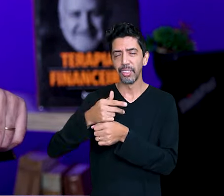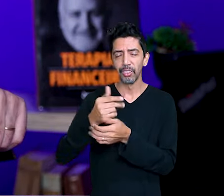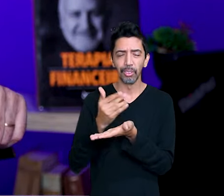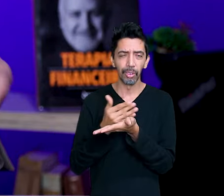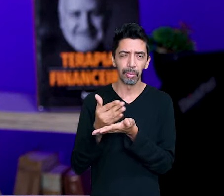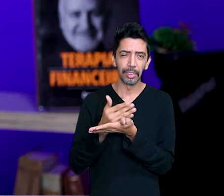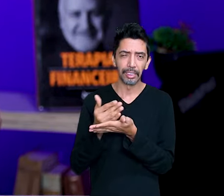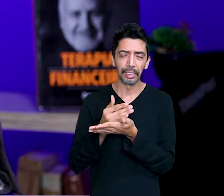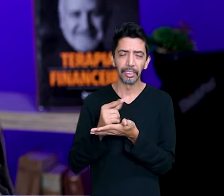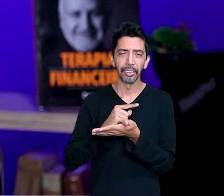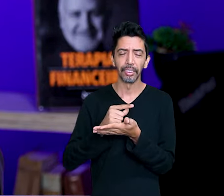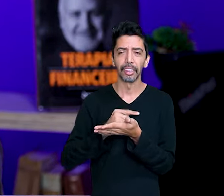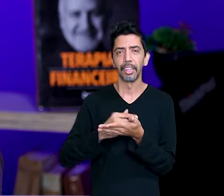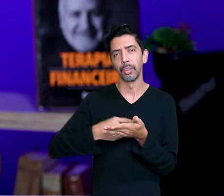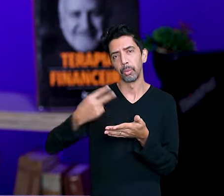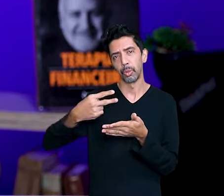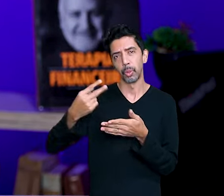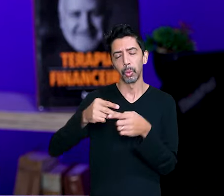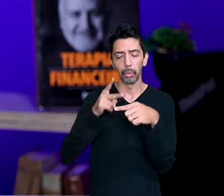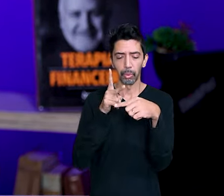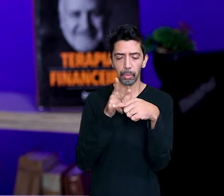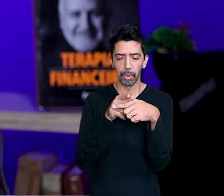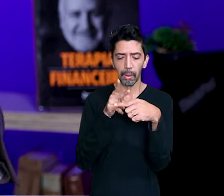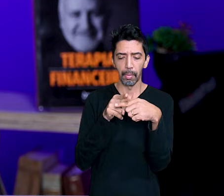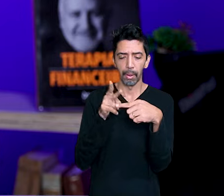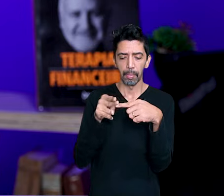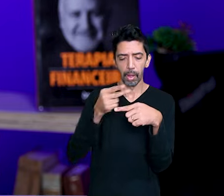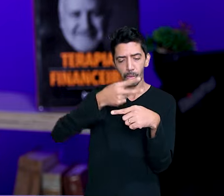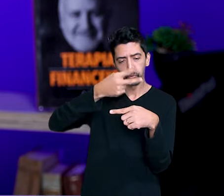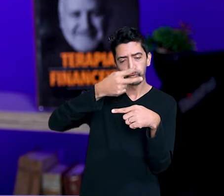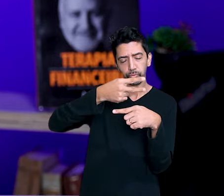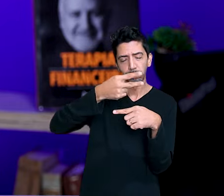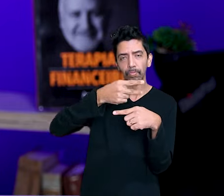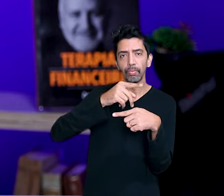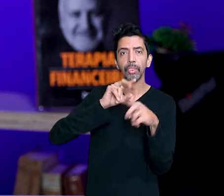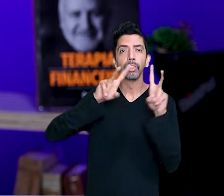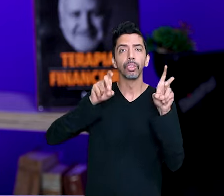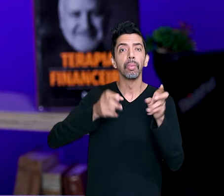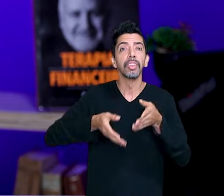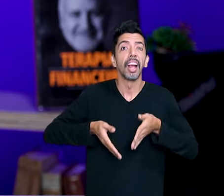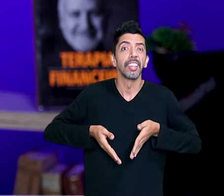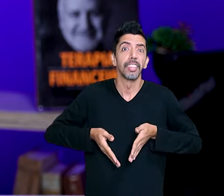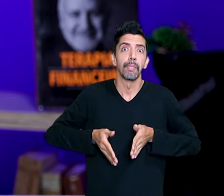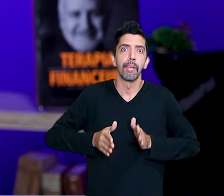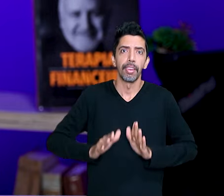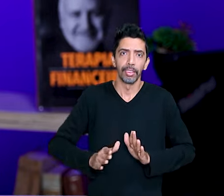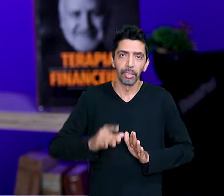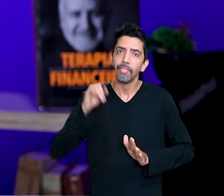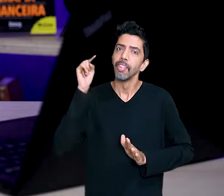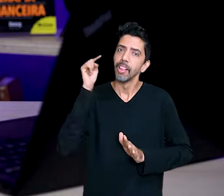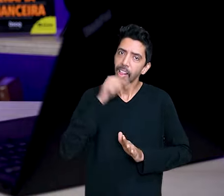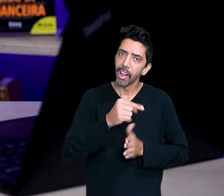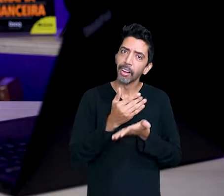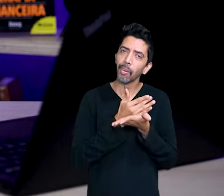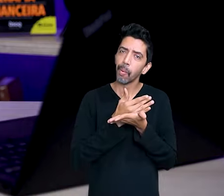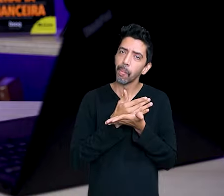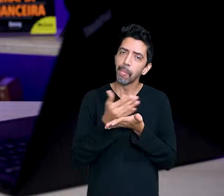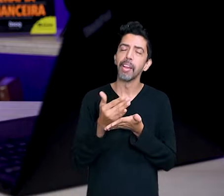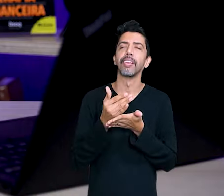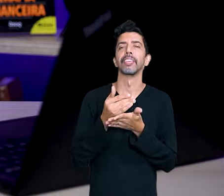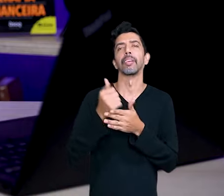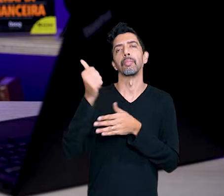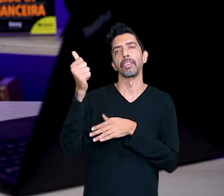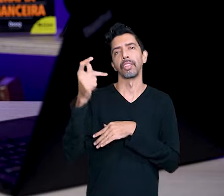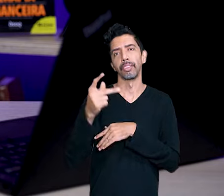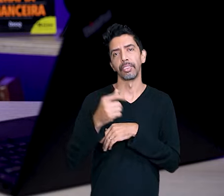dessa série, onde eu falo do nascimento. É lá que nasce a aposentadoria. E vai